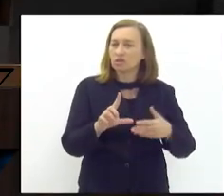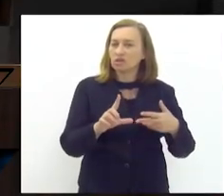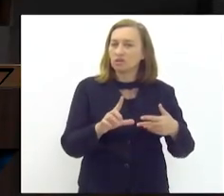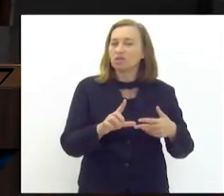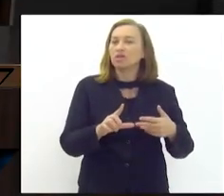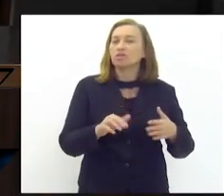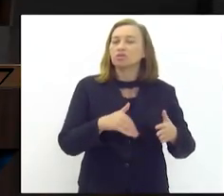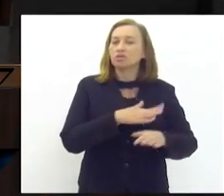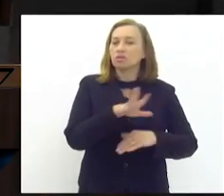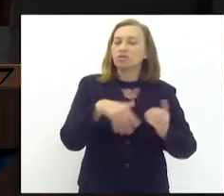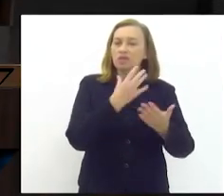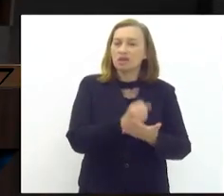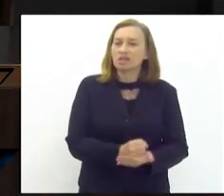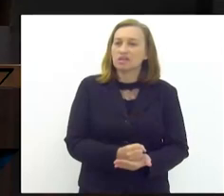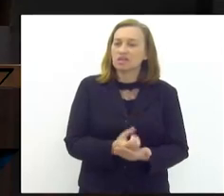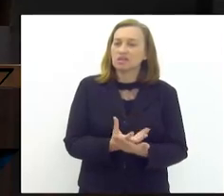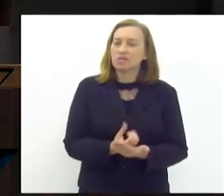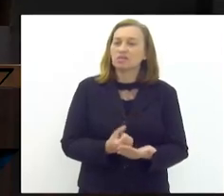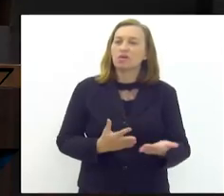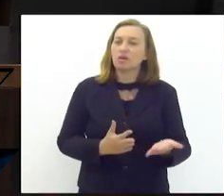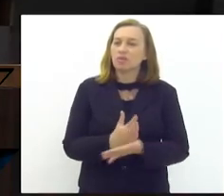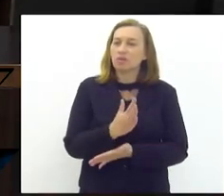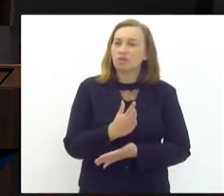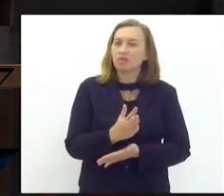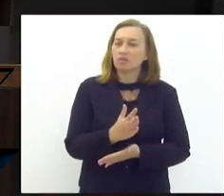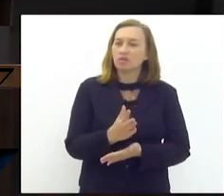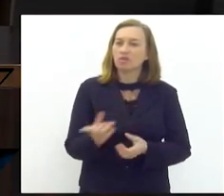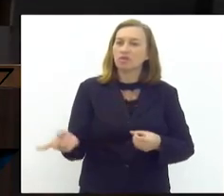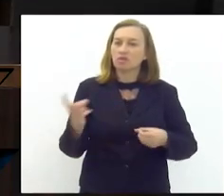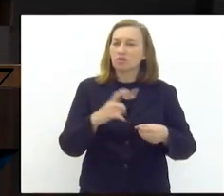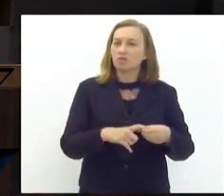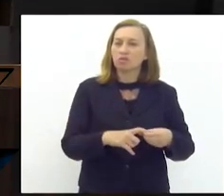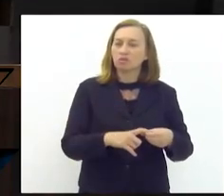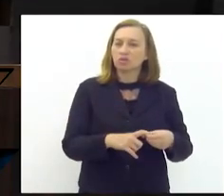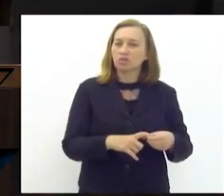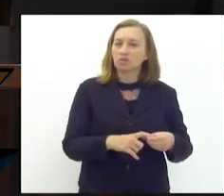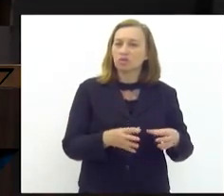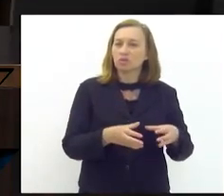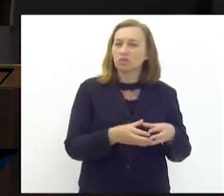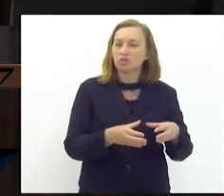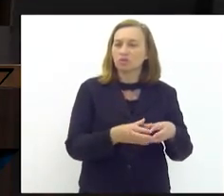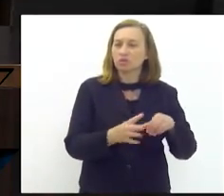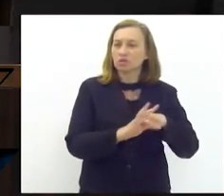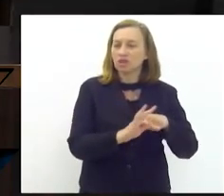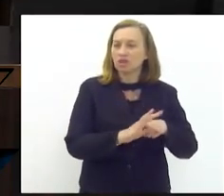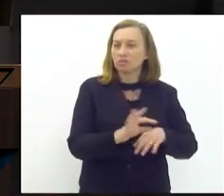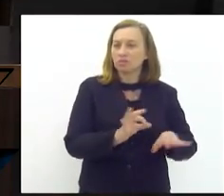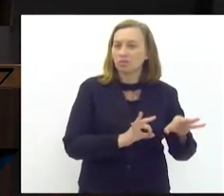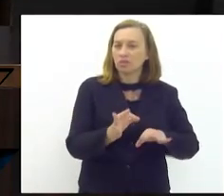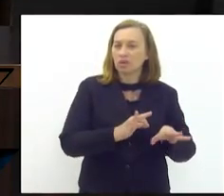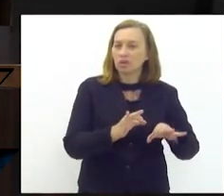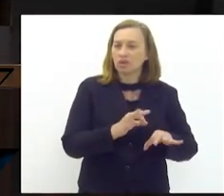senhores que a própria irmã Neusa Como estão aprovado e Retornam o autor para elaborar a indicação simples